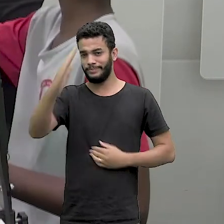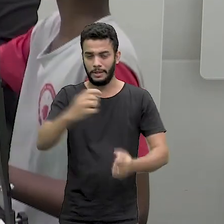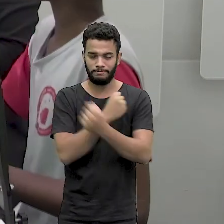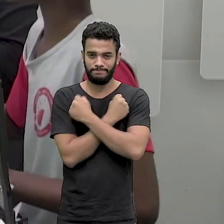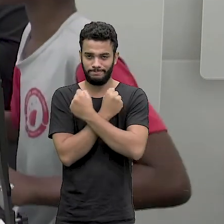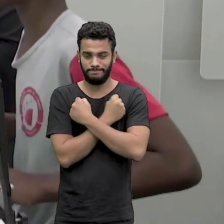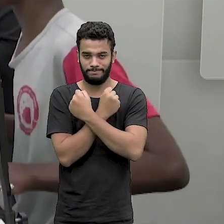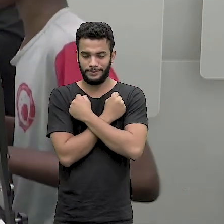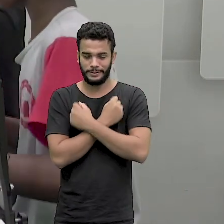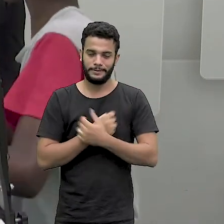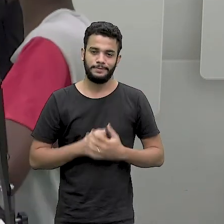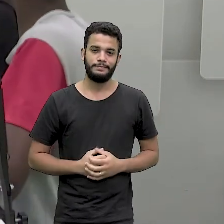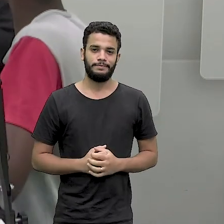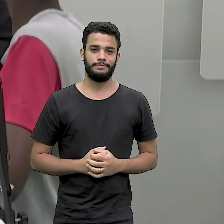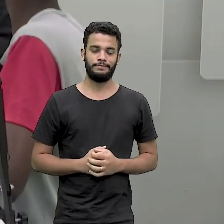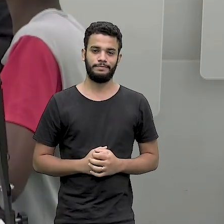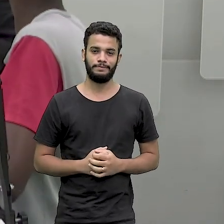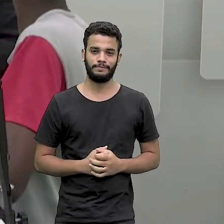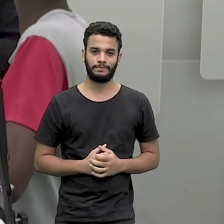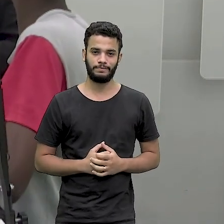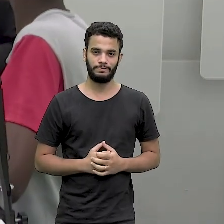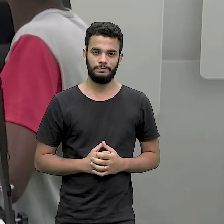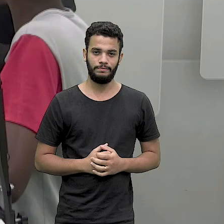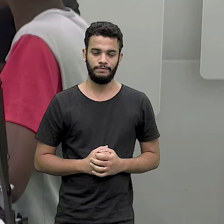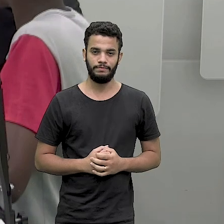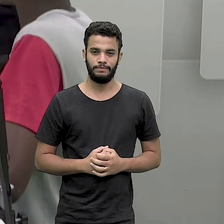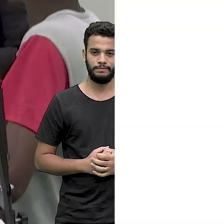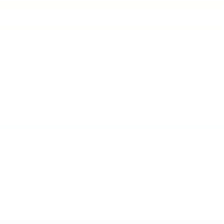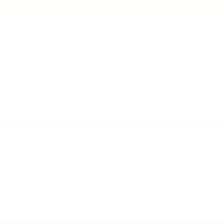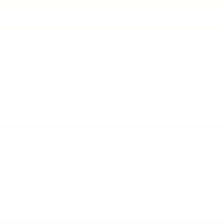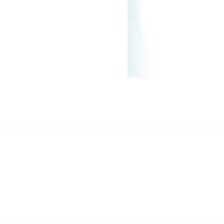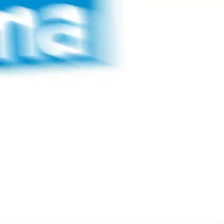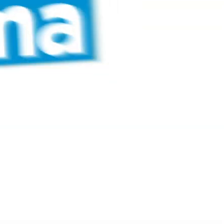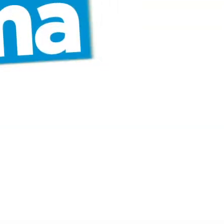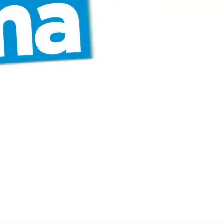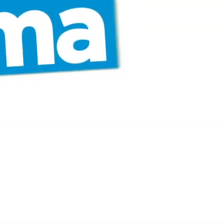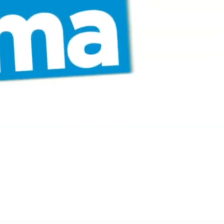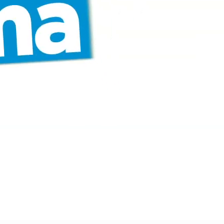próximo SMEDPod. Alô, valeu. Rian, valeu.